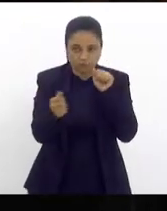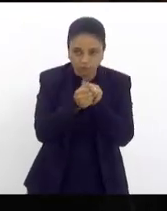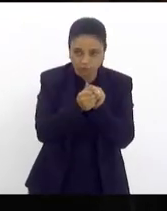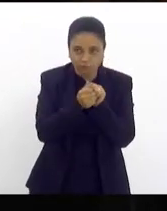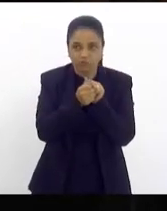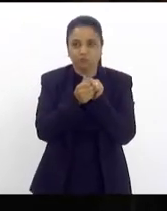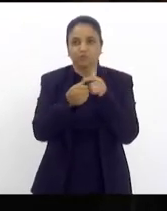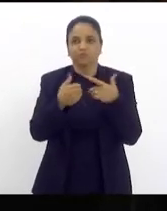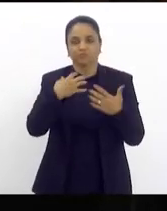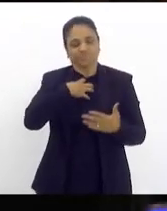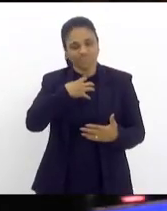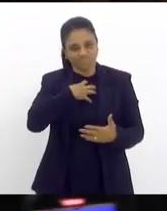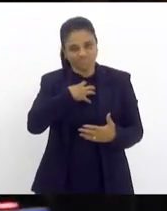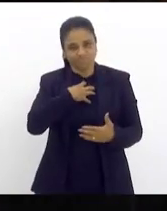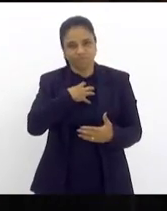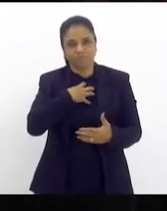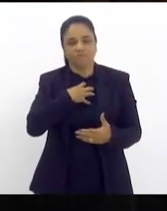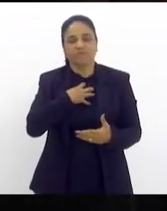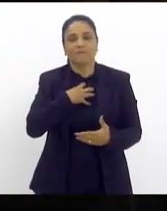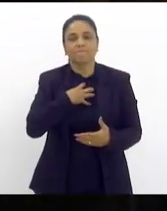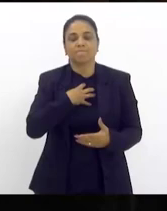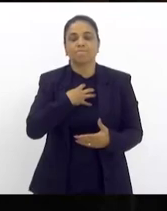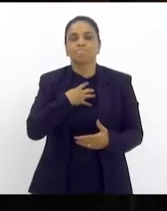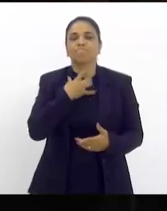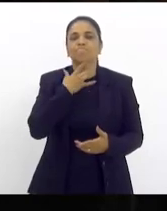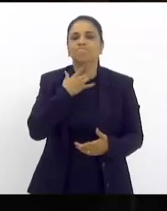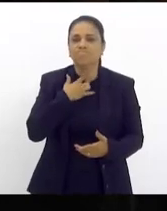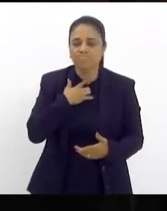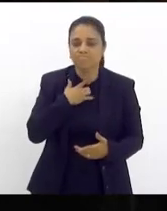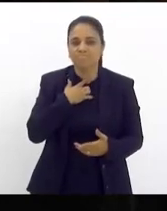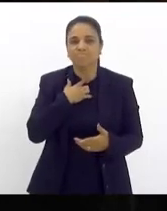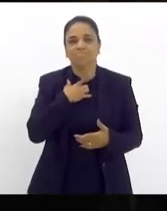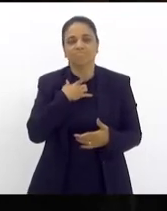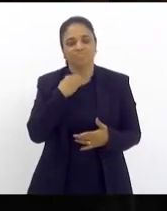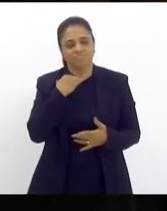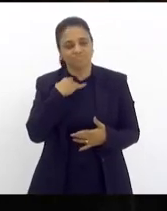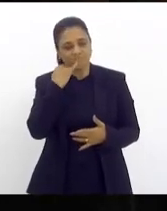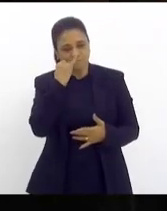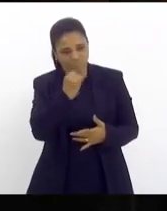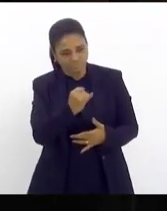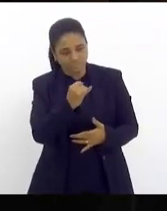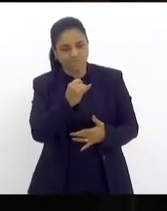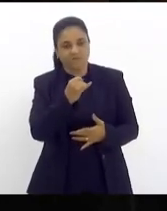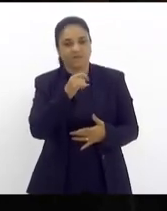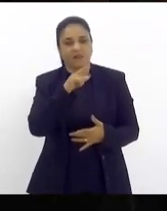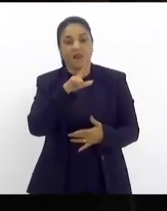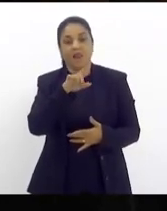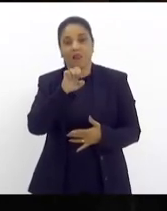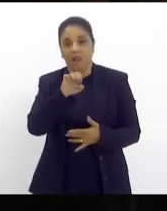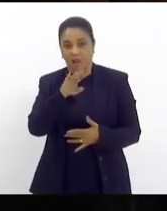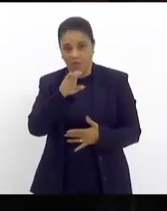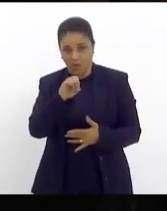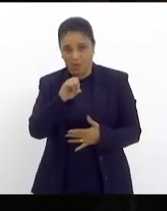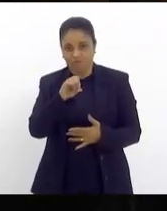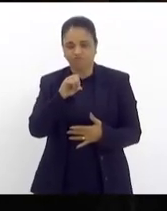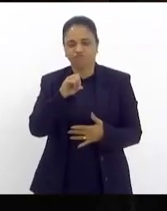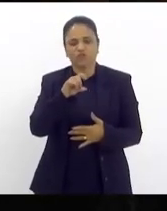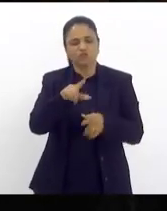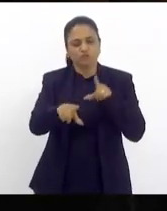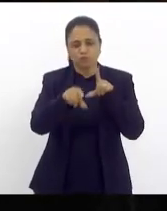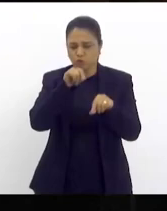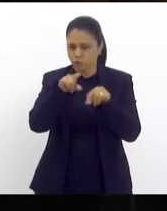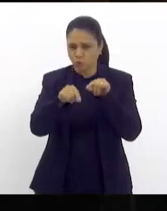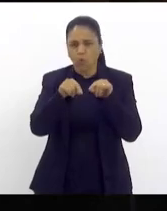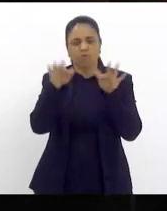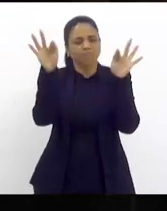eu queria muito, de verdade, Léo, dizer que a sua escolha foi muito, muito feliz. Eu acho que não tenho dúvida